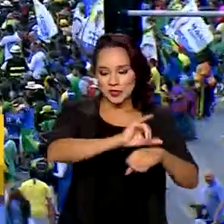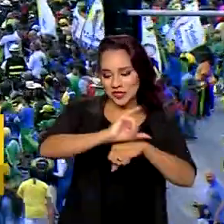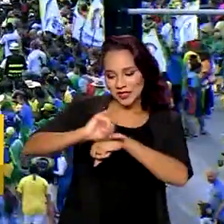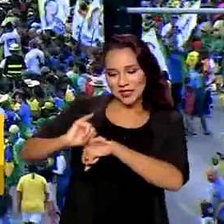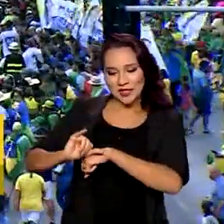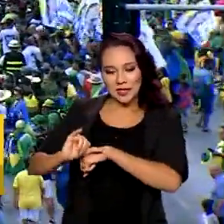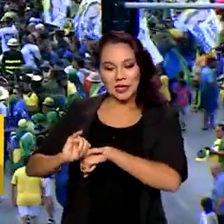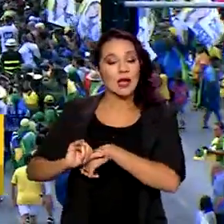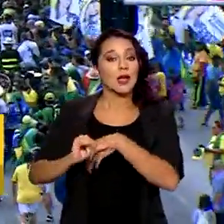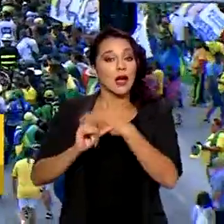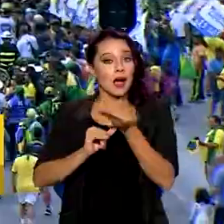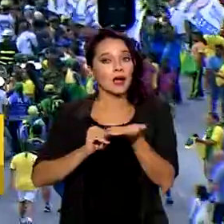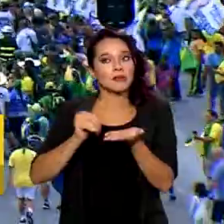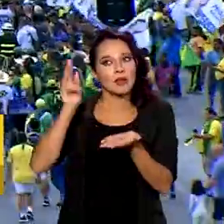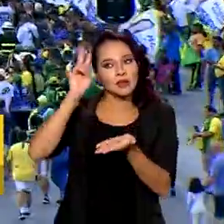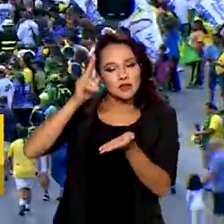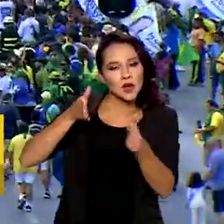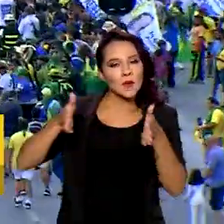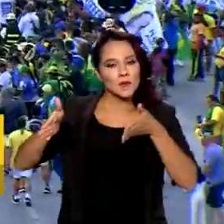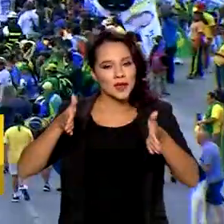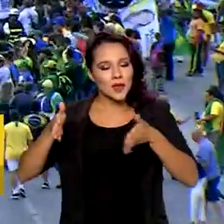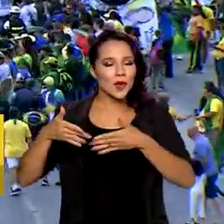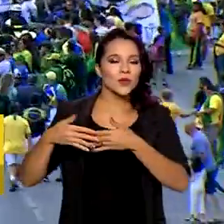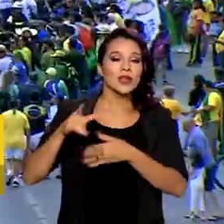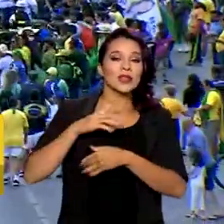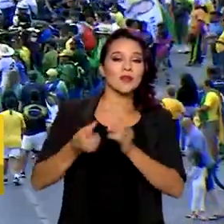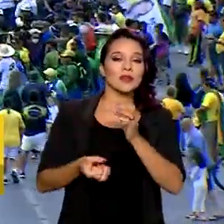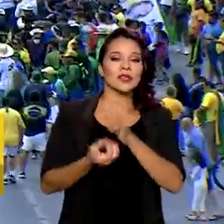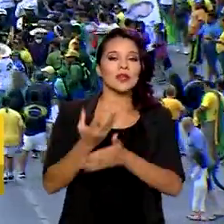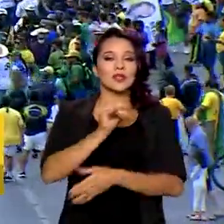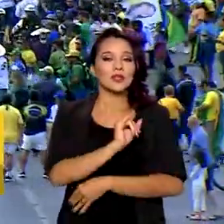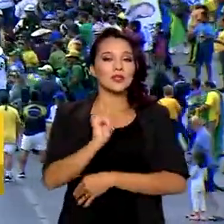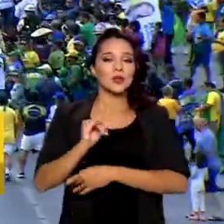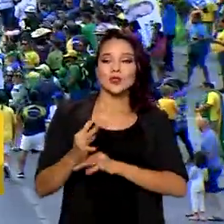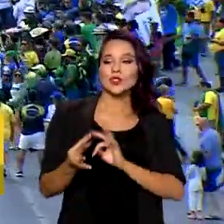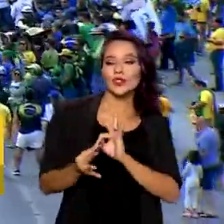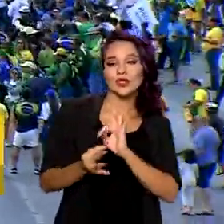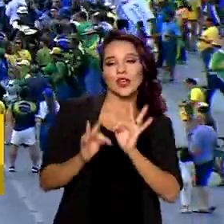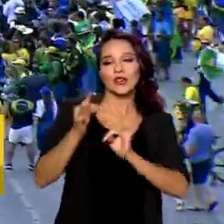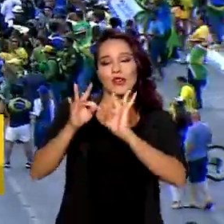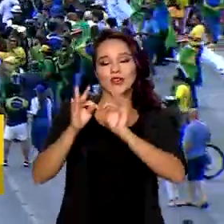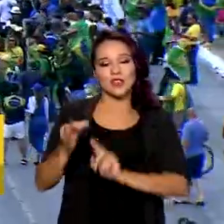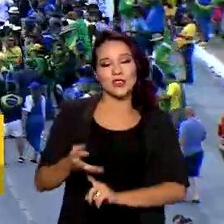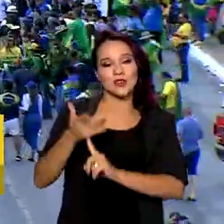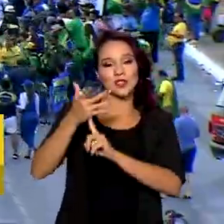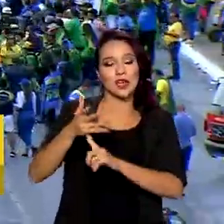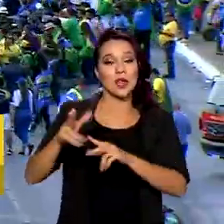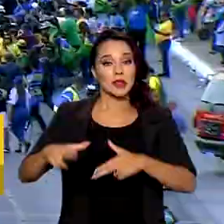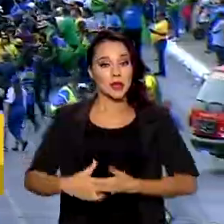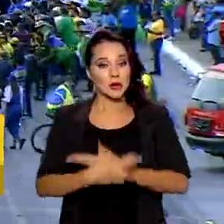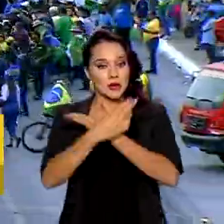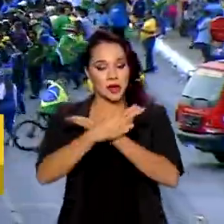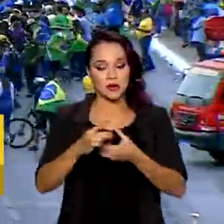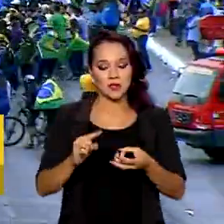aí, ao longo da história, a criação do Instituto Tecnológico da Aeronáutica, a sede da Escola da